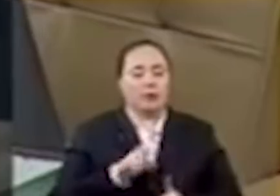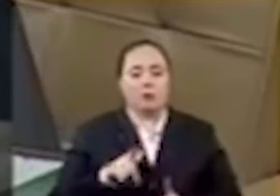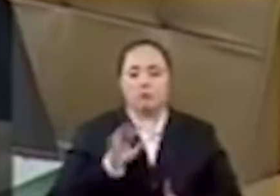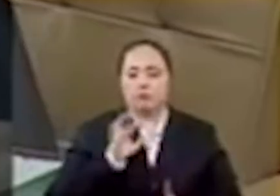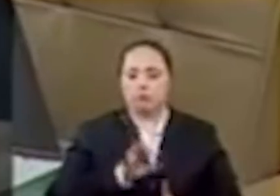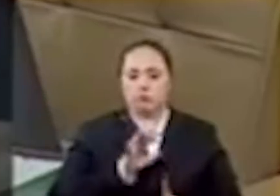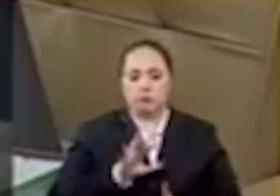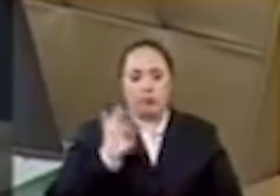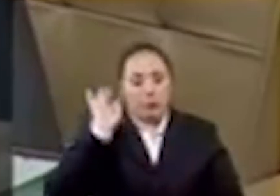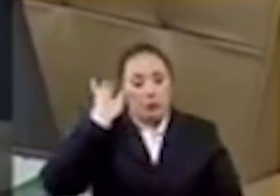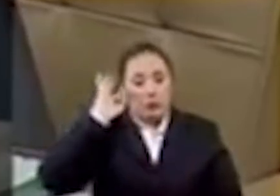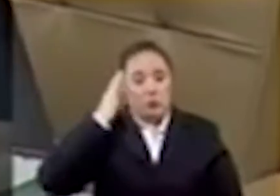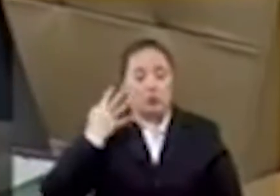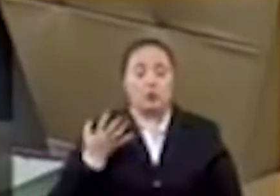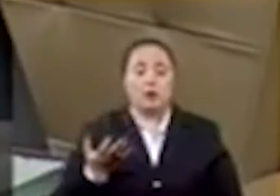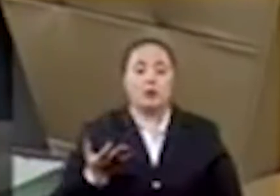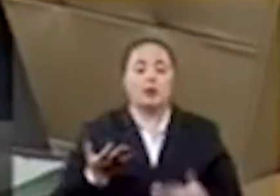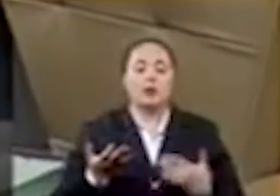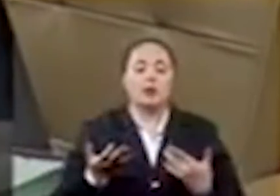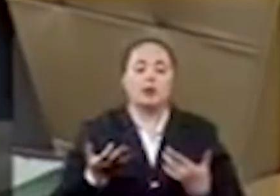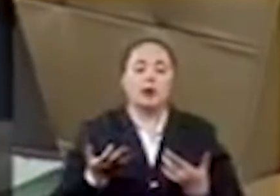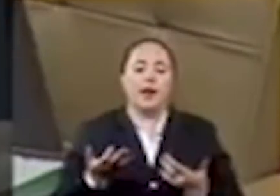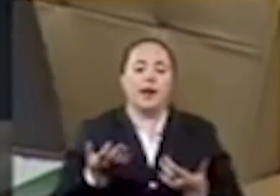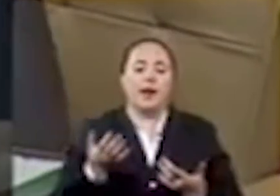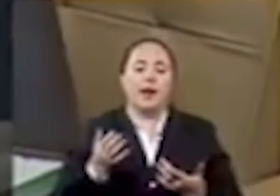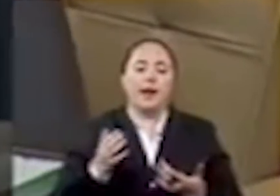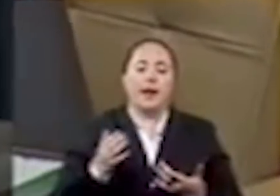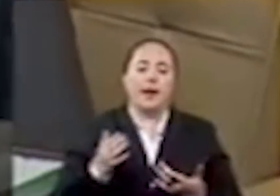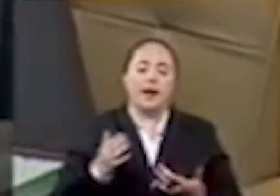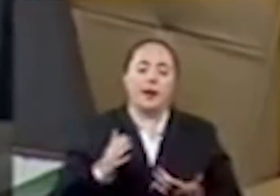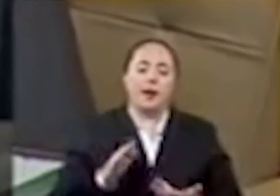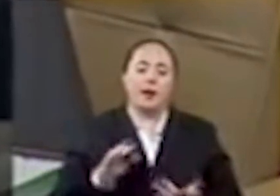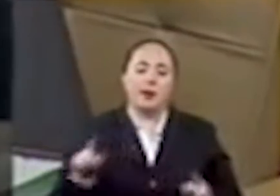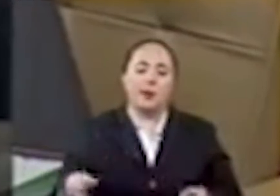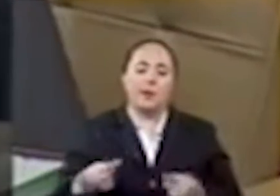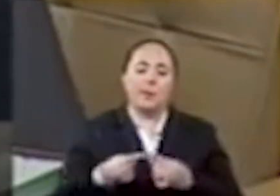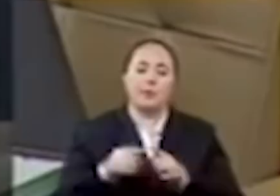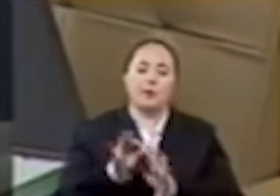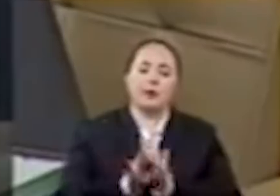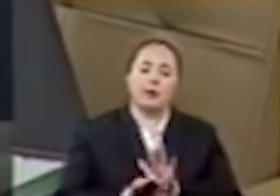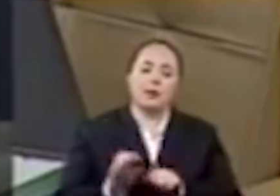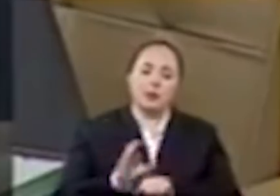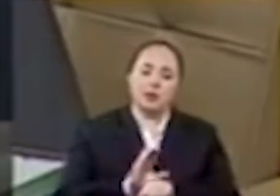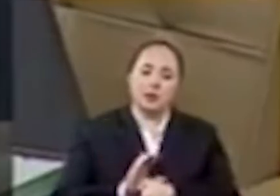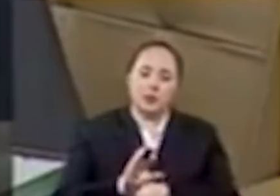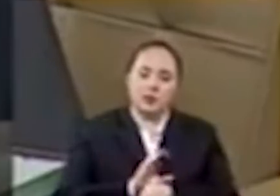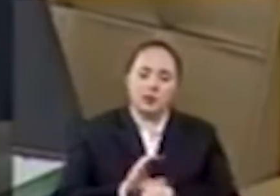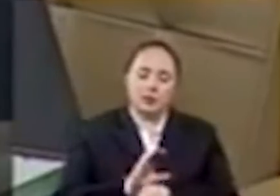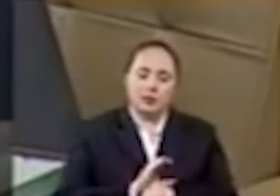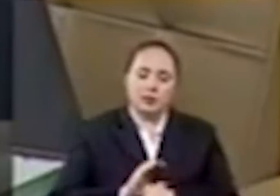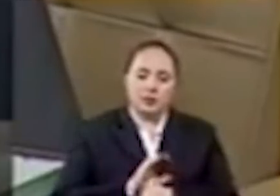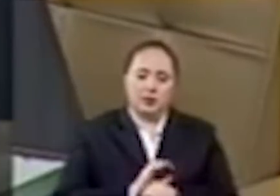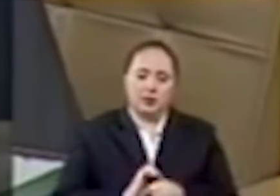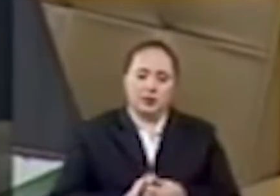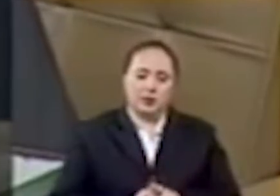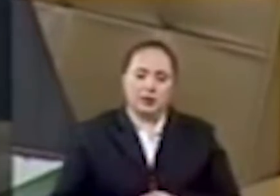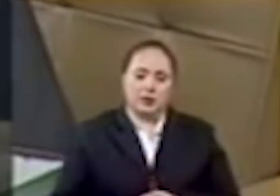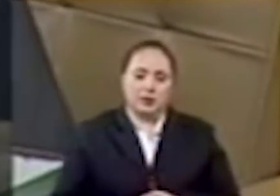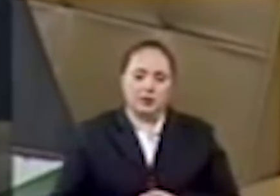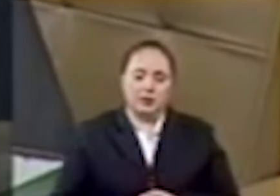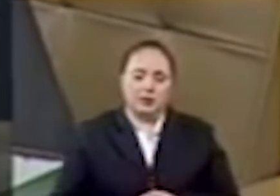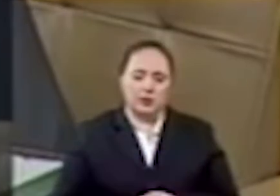na solução que reputo a mais adequada à luz do texto constitucional, tal como posto